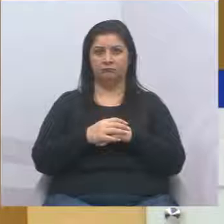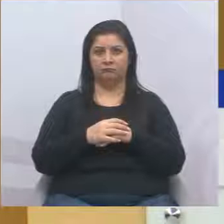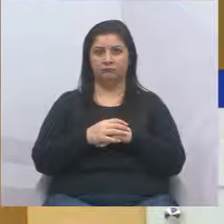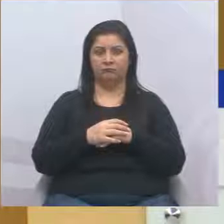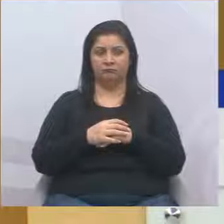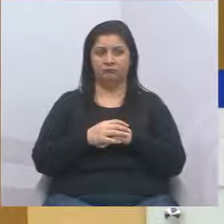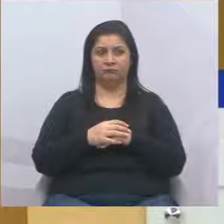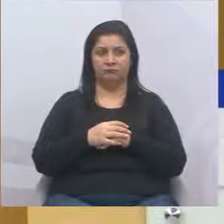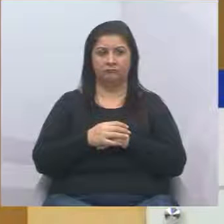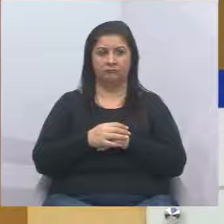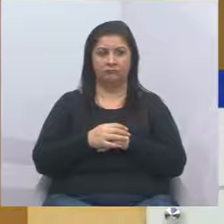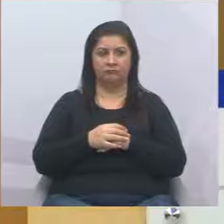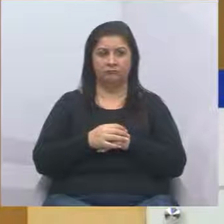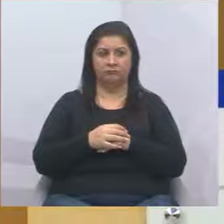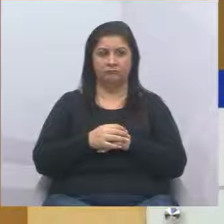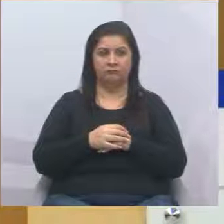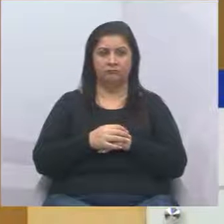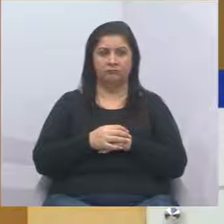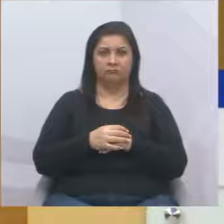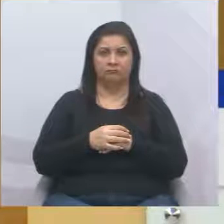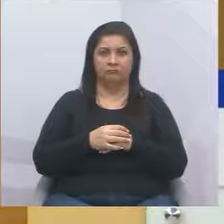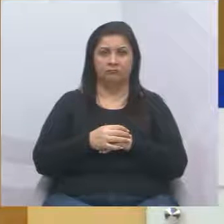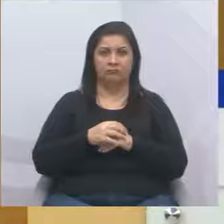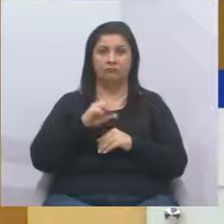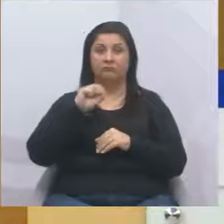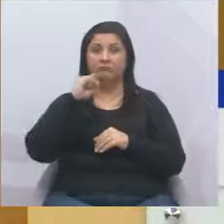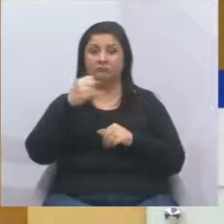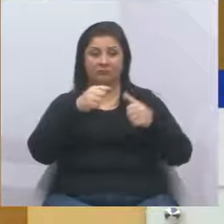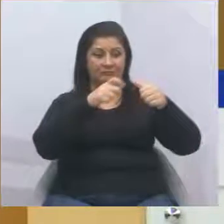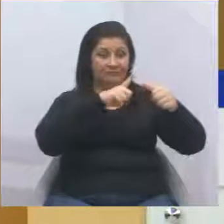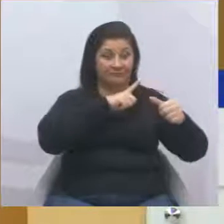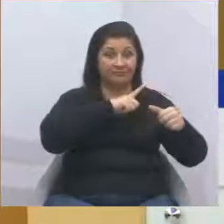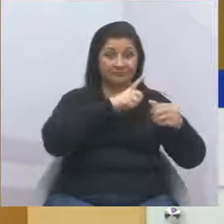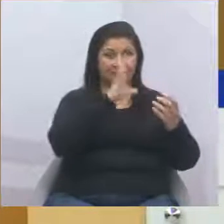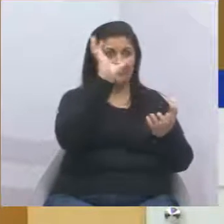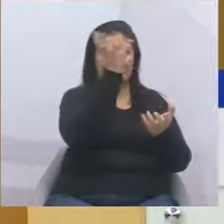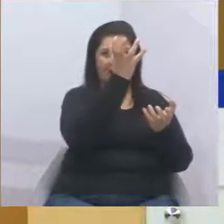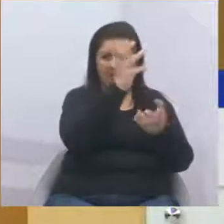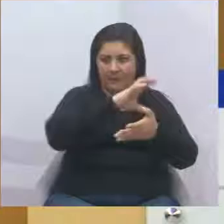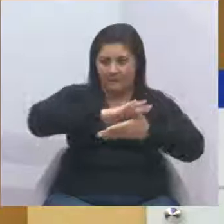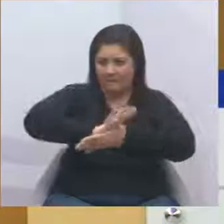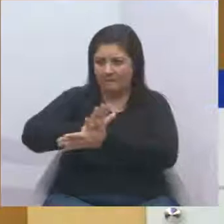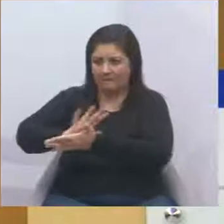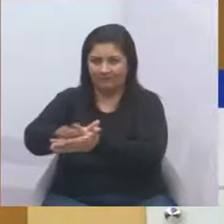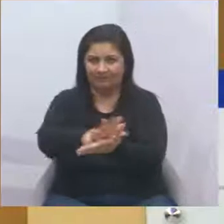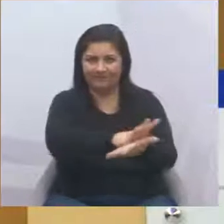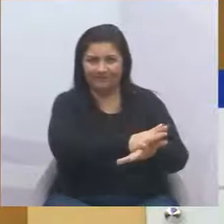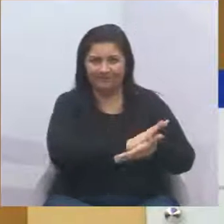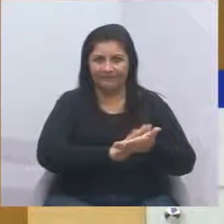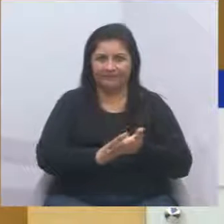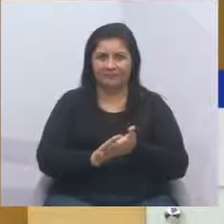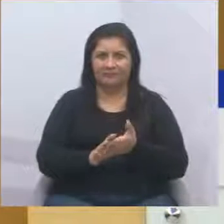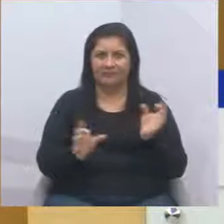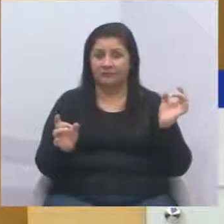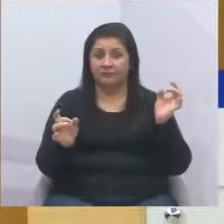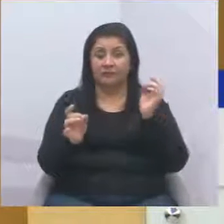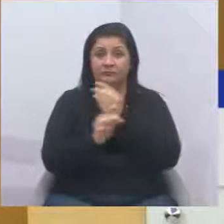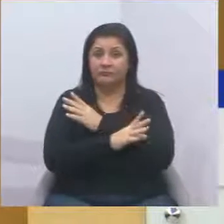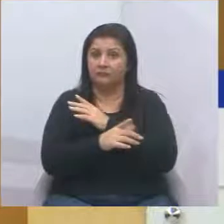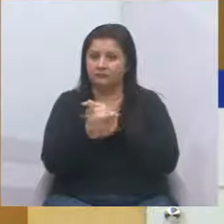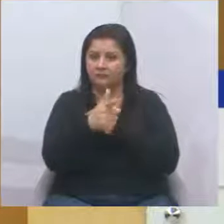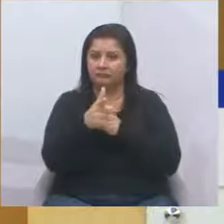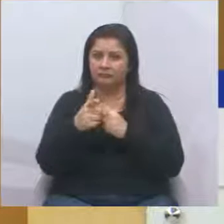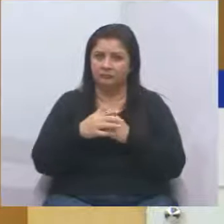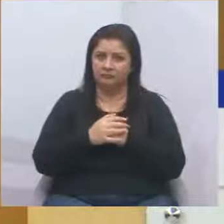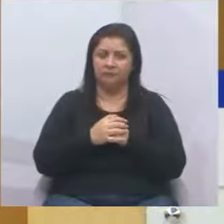aparece, nenhuma outra espécie consegue sobreviver, contribuindo para a perda da biodiversidade e